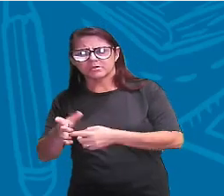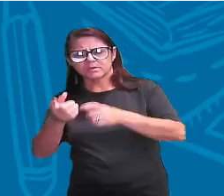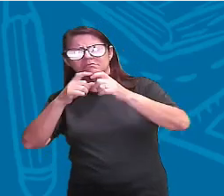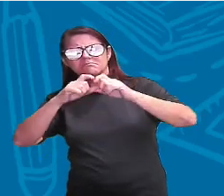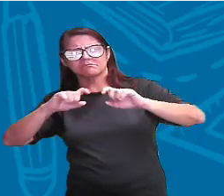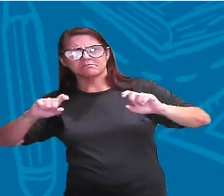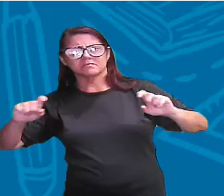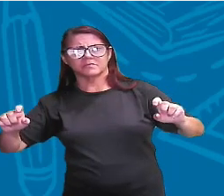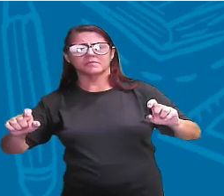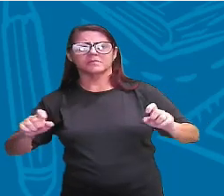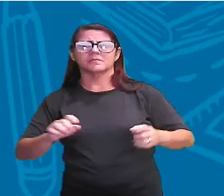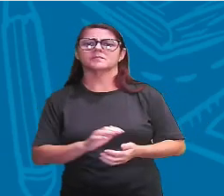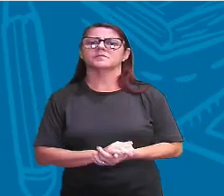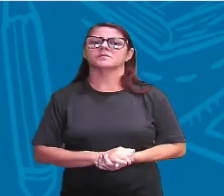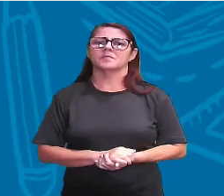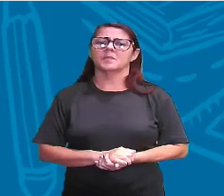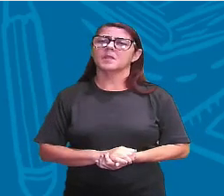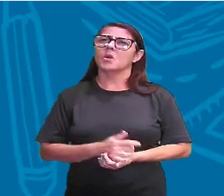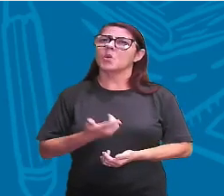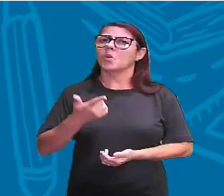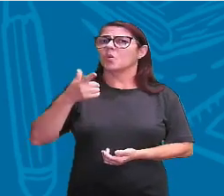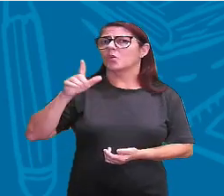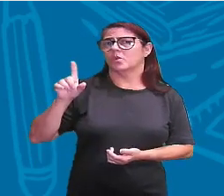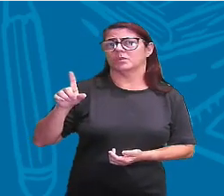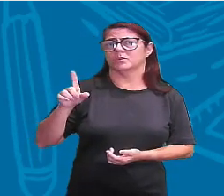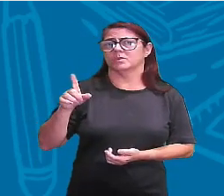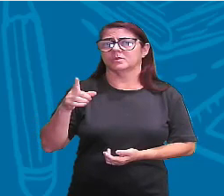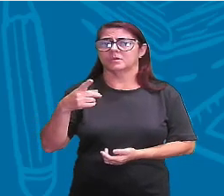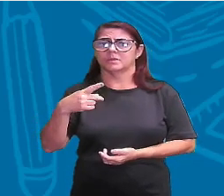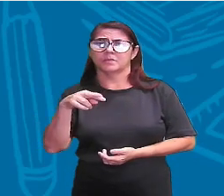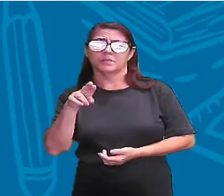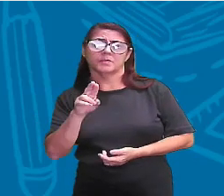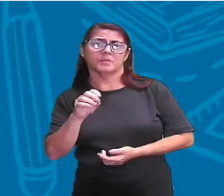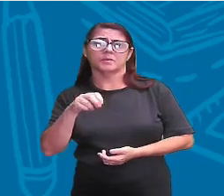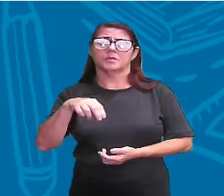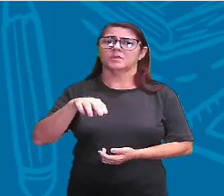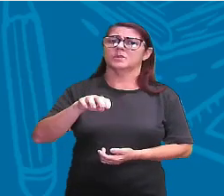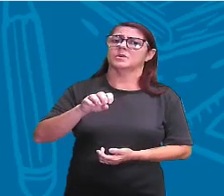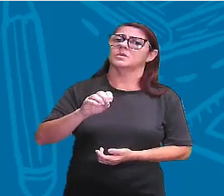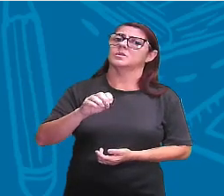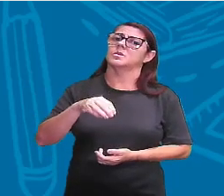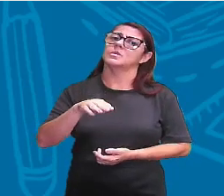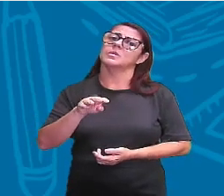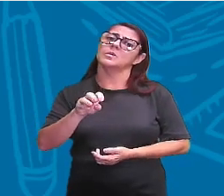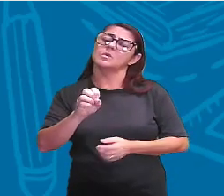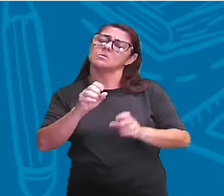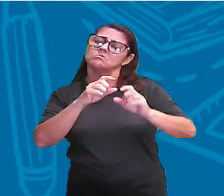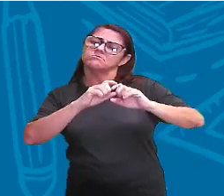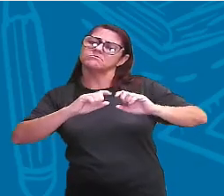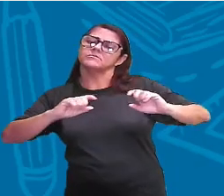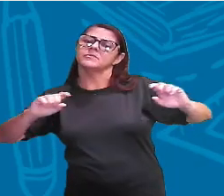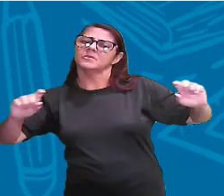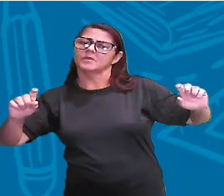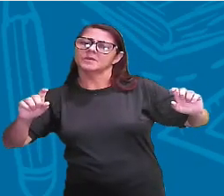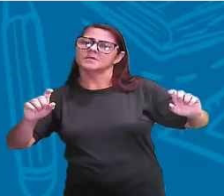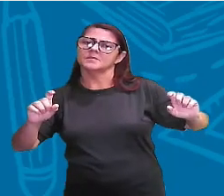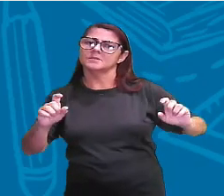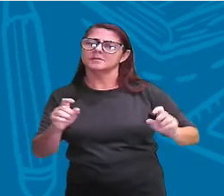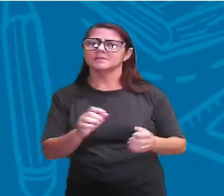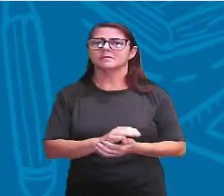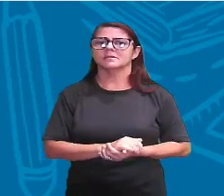frase, certo? Se fosse outro pronome, também teria que aparecer na tua frase. Então, fica ligadinho nisso